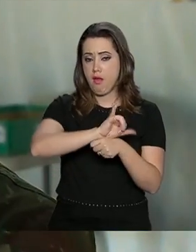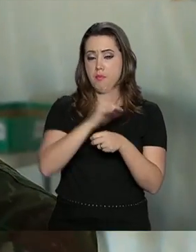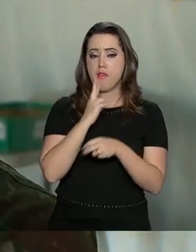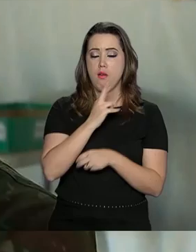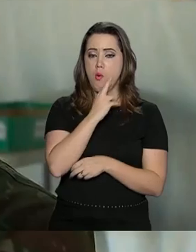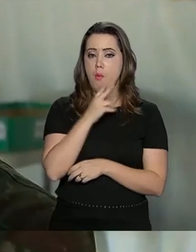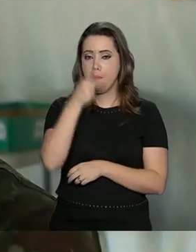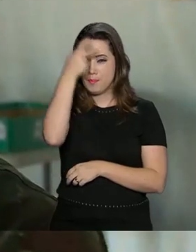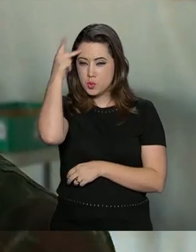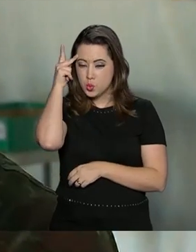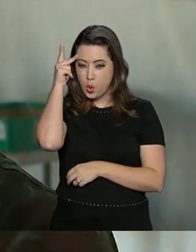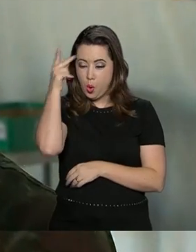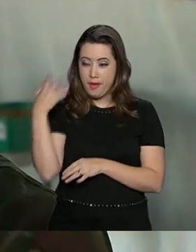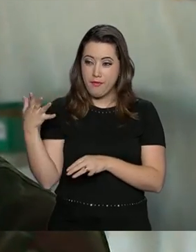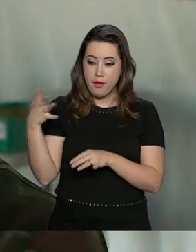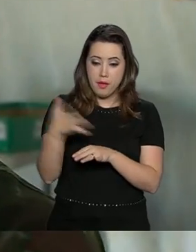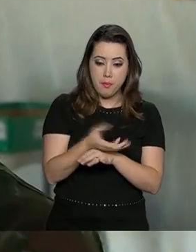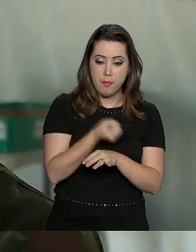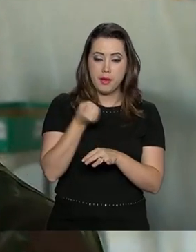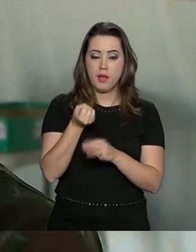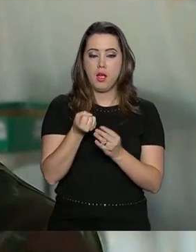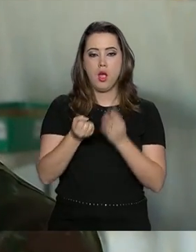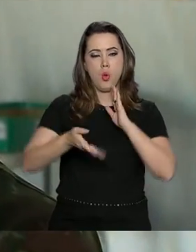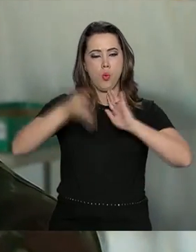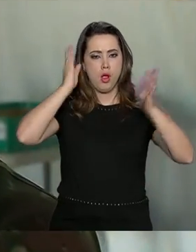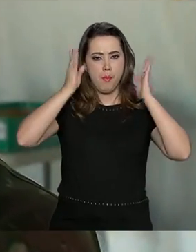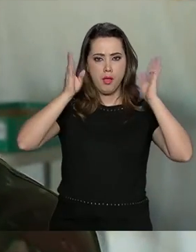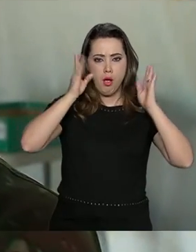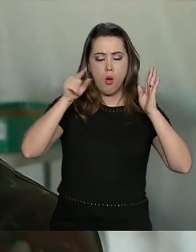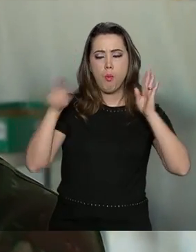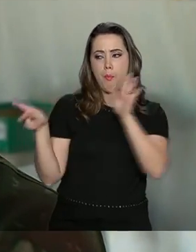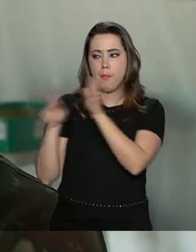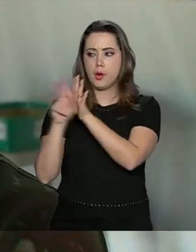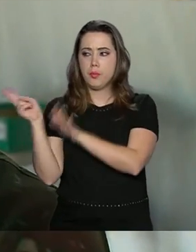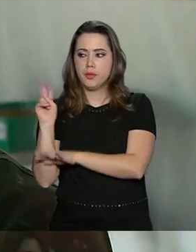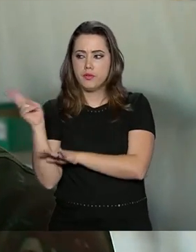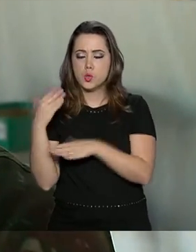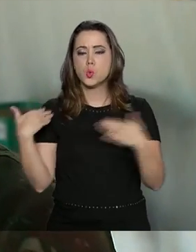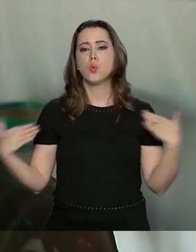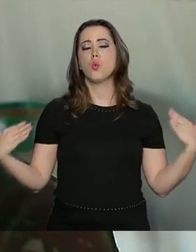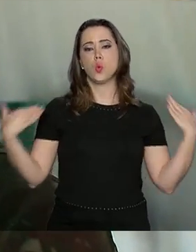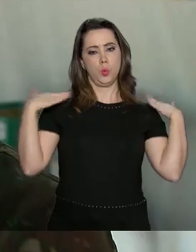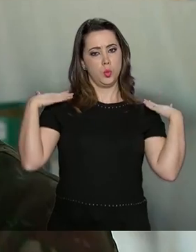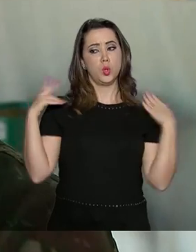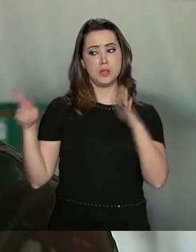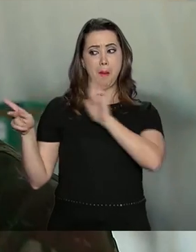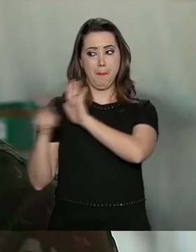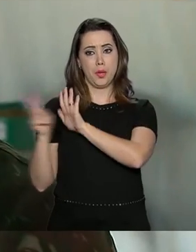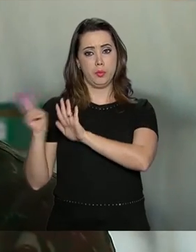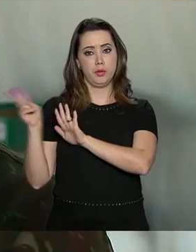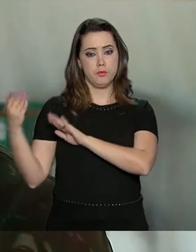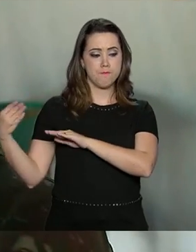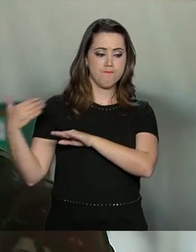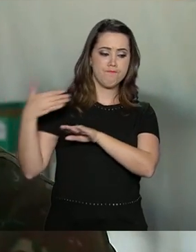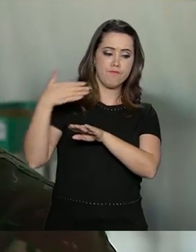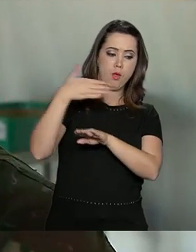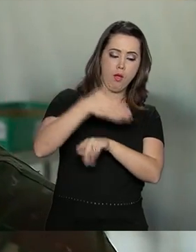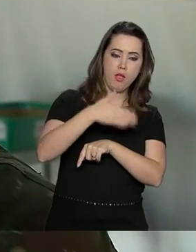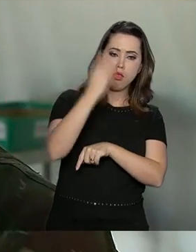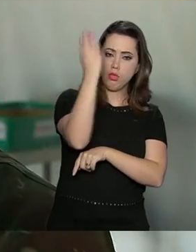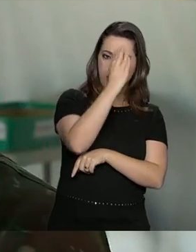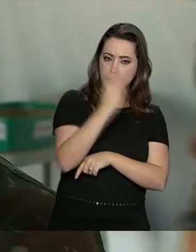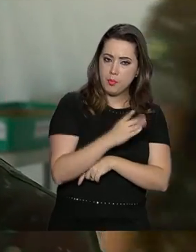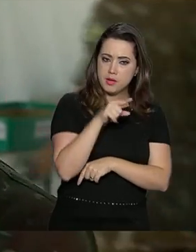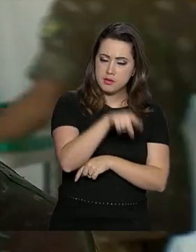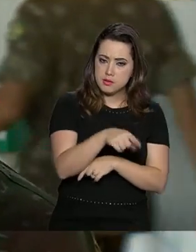vem buscar é o caminhão venezuelano dirigido por um motorista venezuelano. Então ele